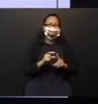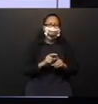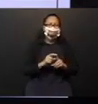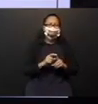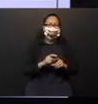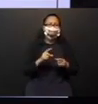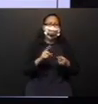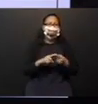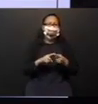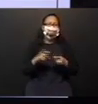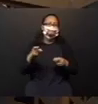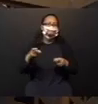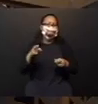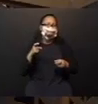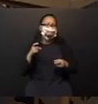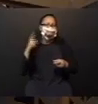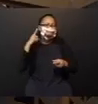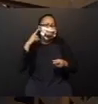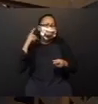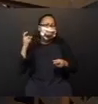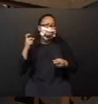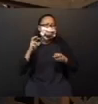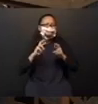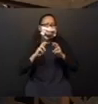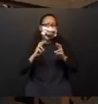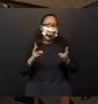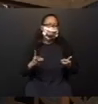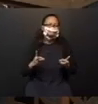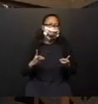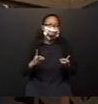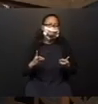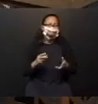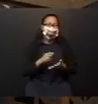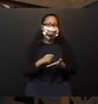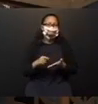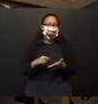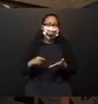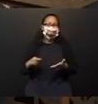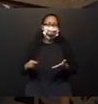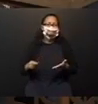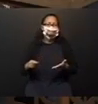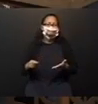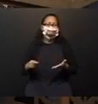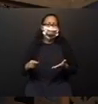som diferente. Então, por favor, anotem aí depois. Olha lá.